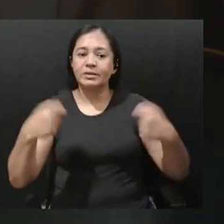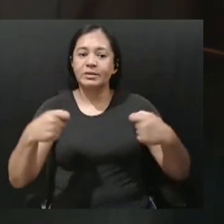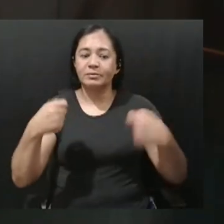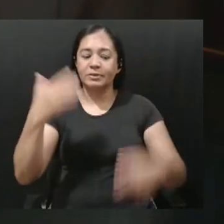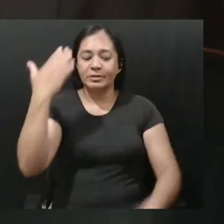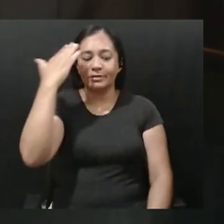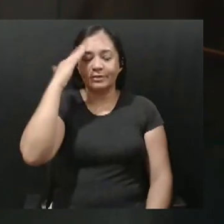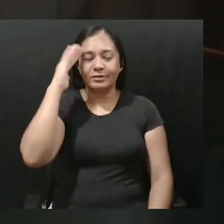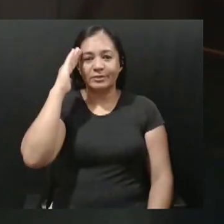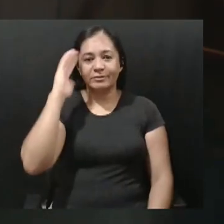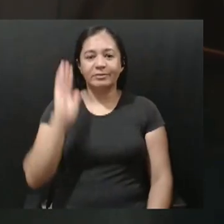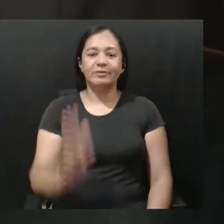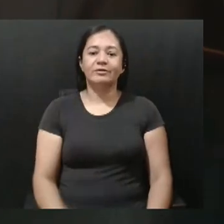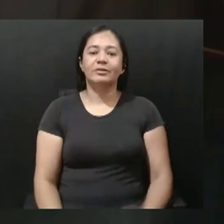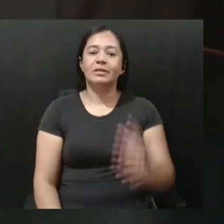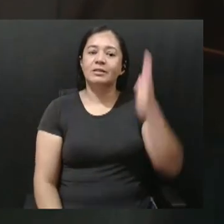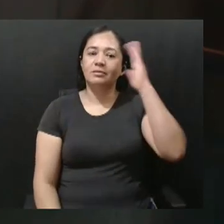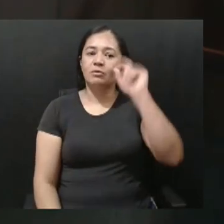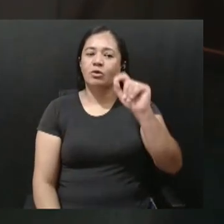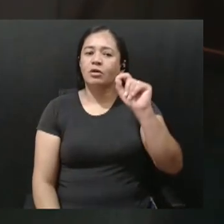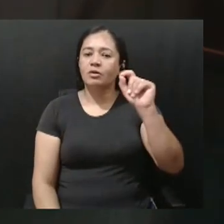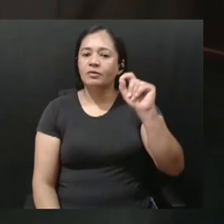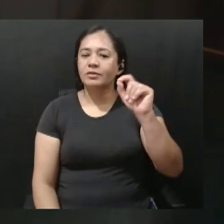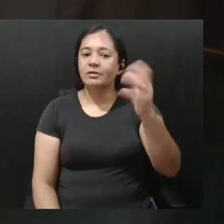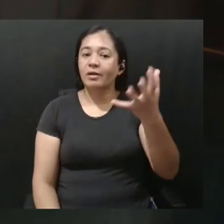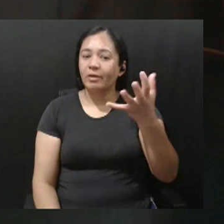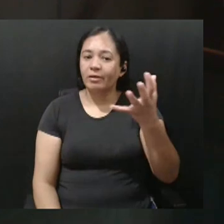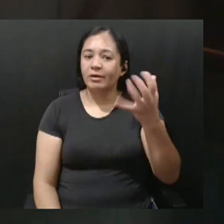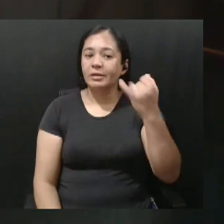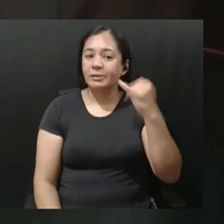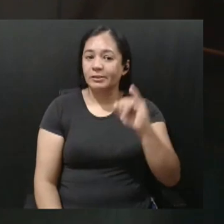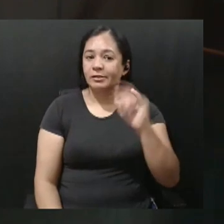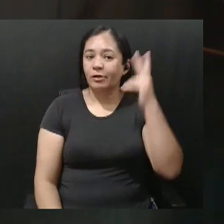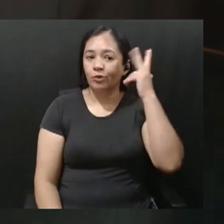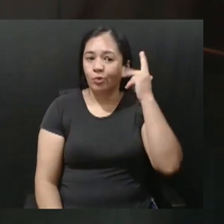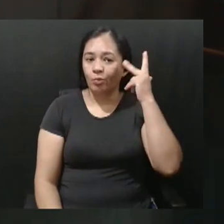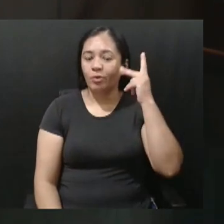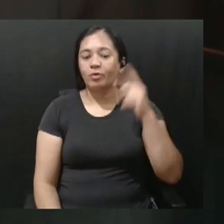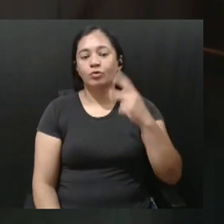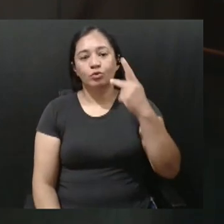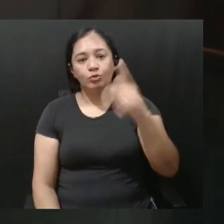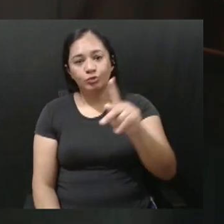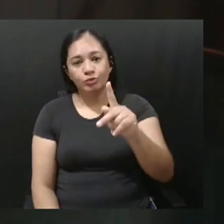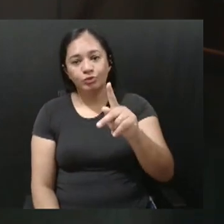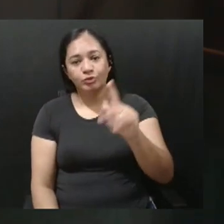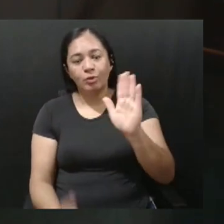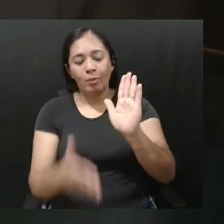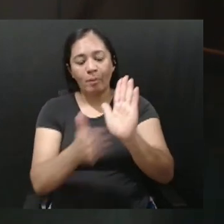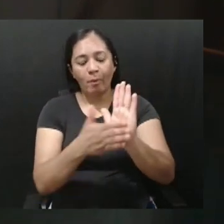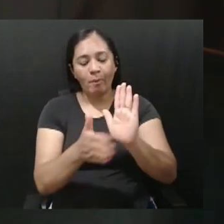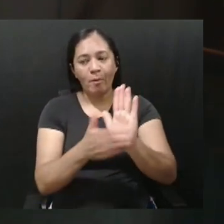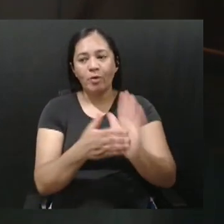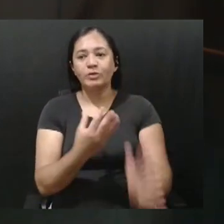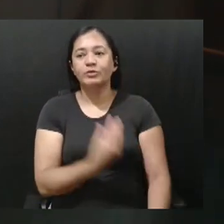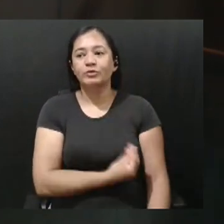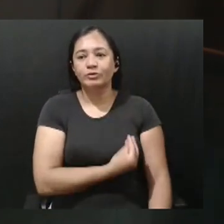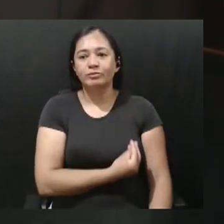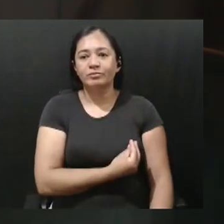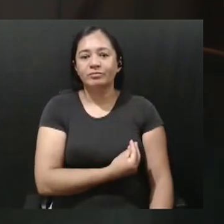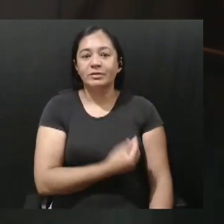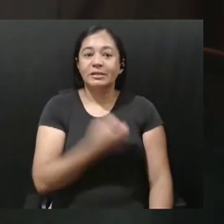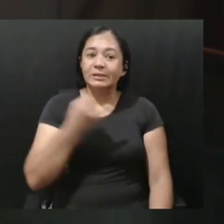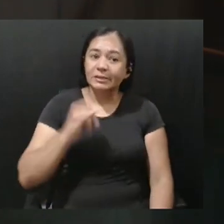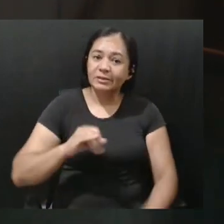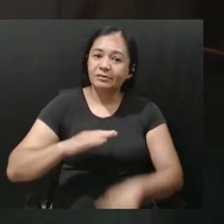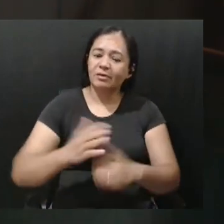se realmente isso faz parte, né, do seu propósito de vida, e se fizer, vamos quebrar o